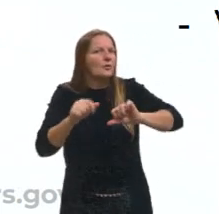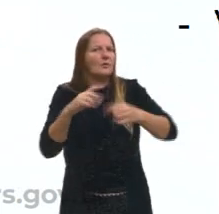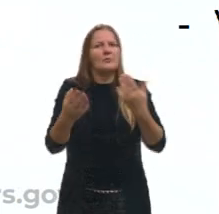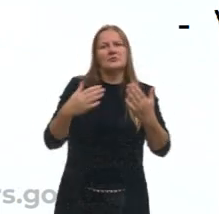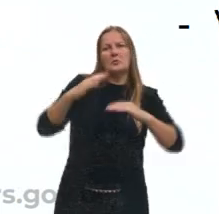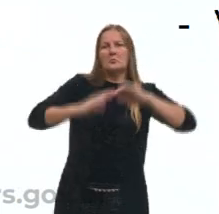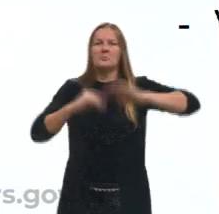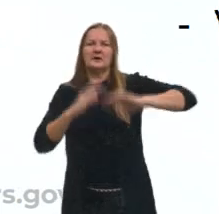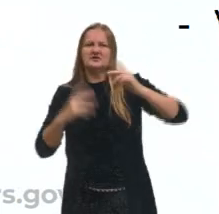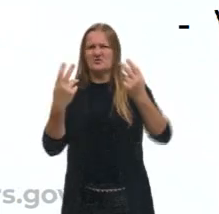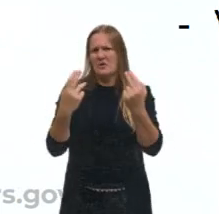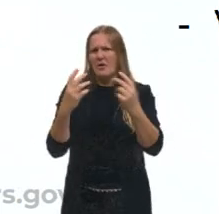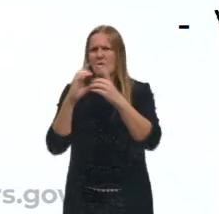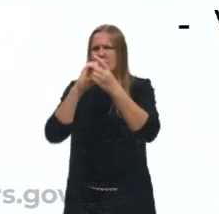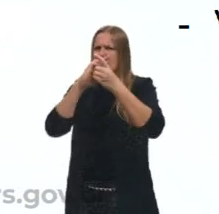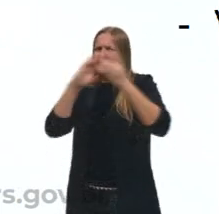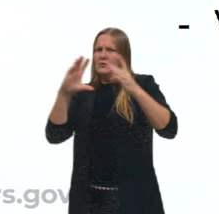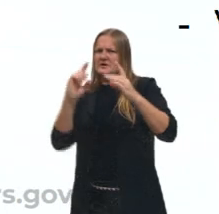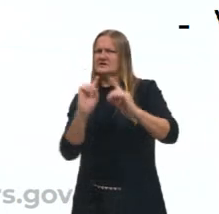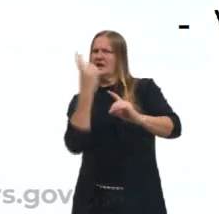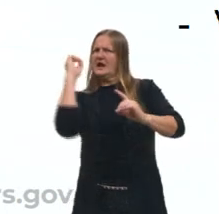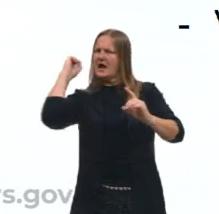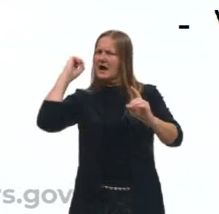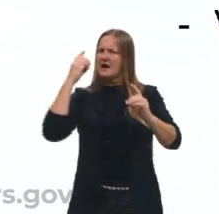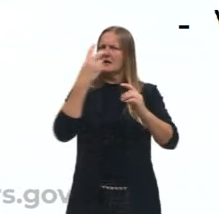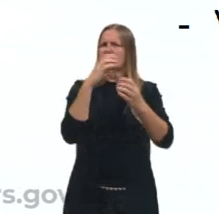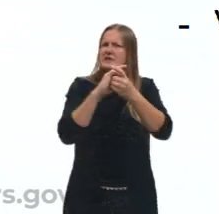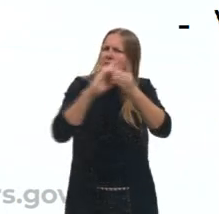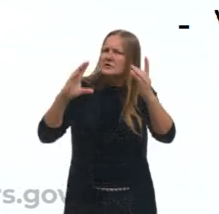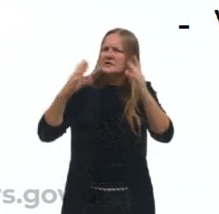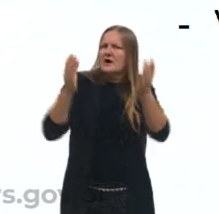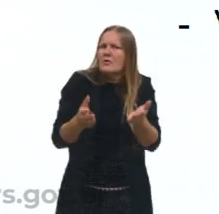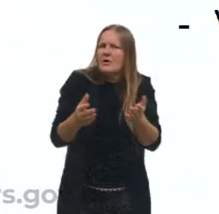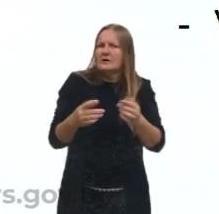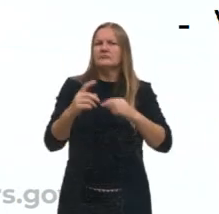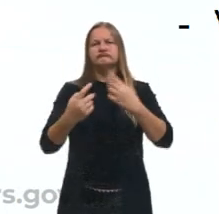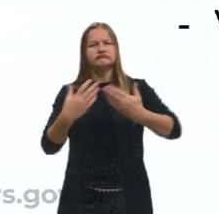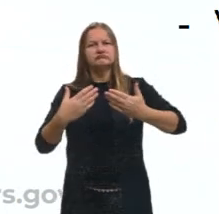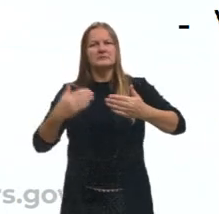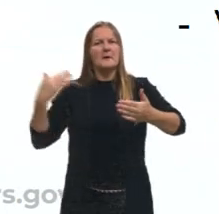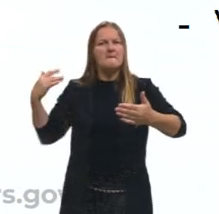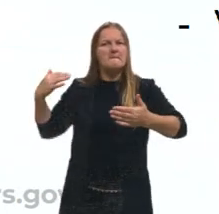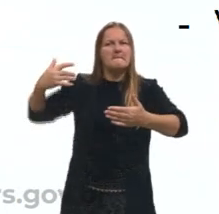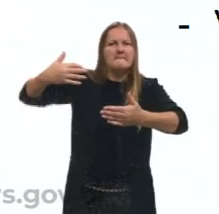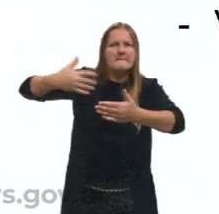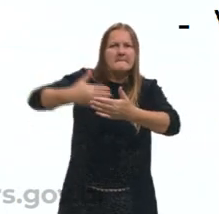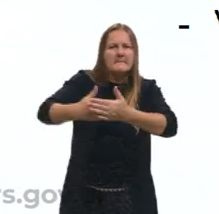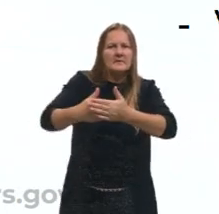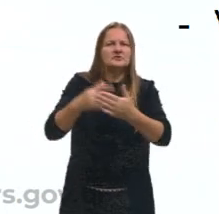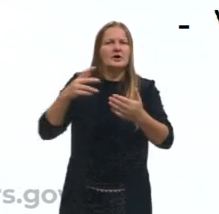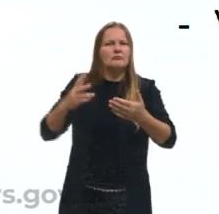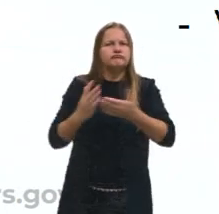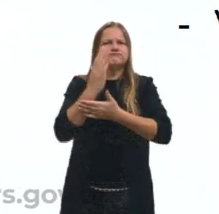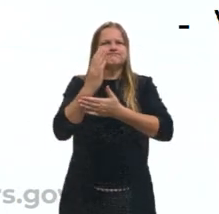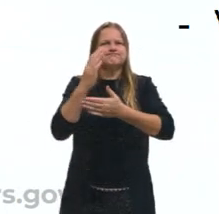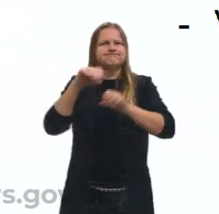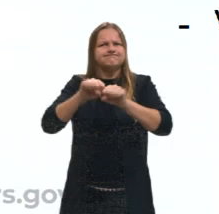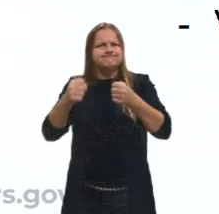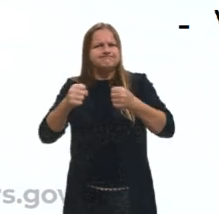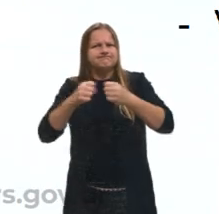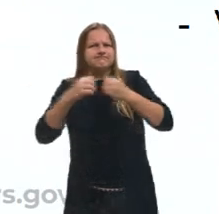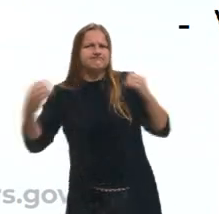se prática essa mesma democracia nesses últimos 2.500 anos ou será que nesse período tiveram algumas rupturas